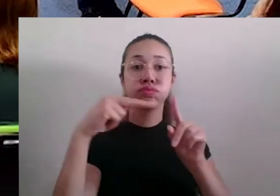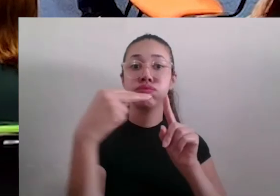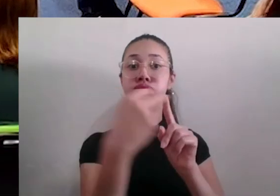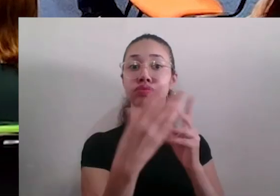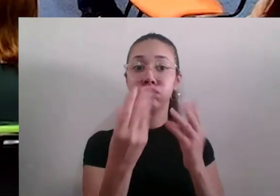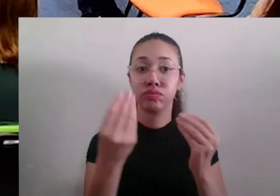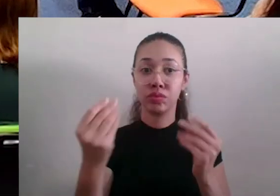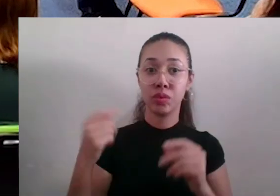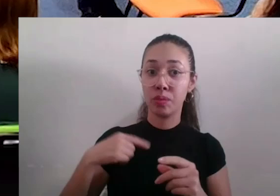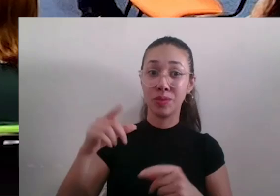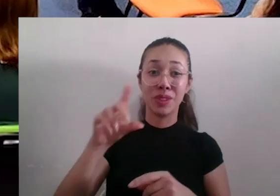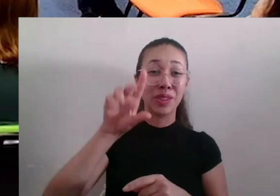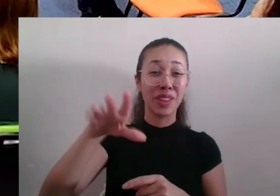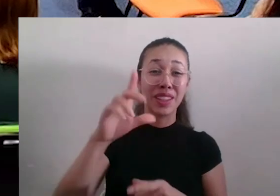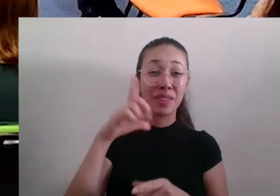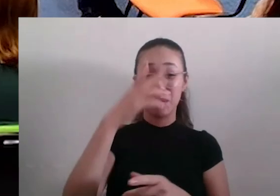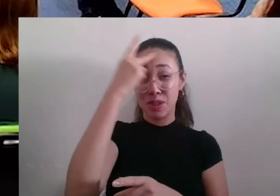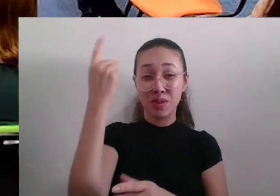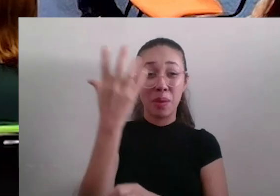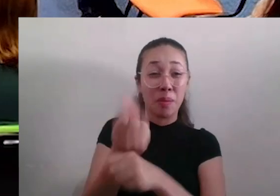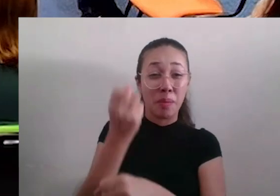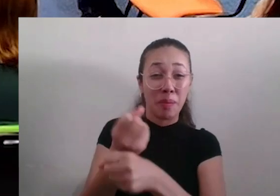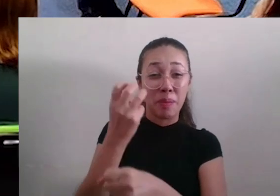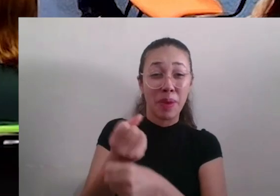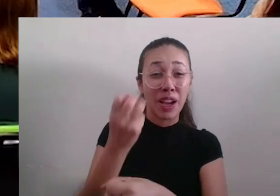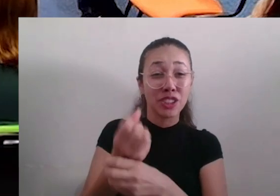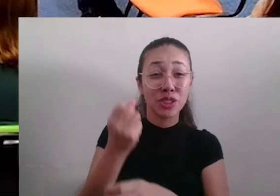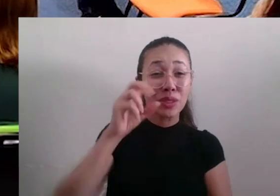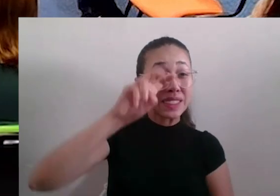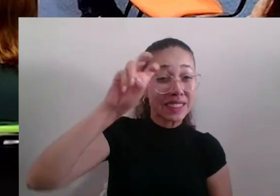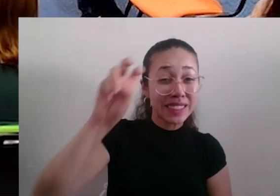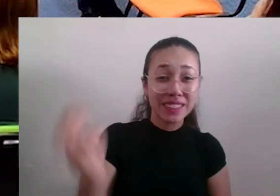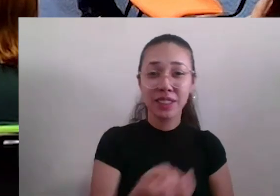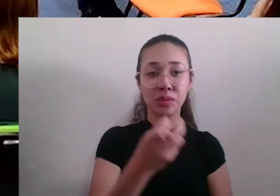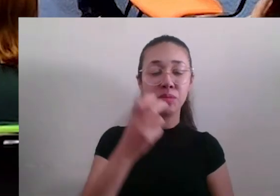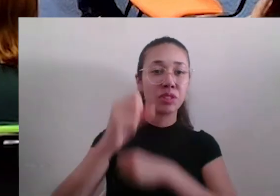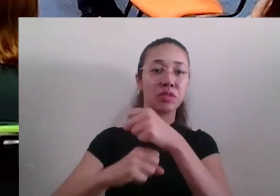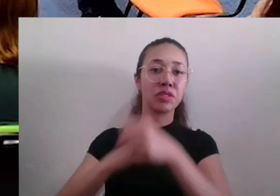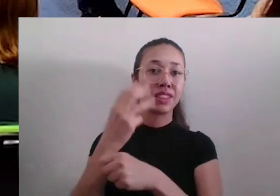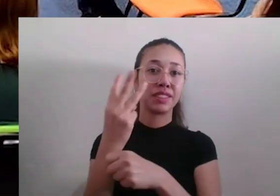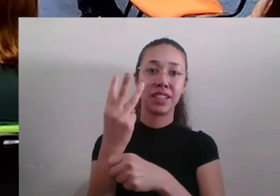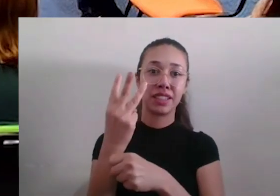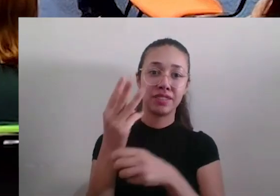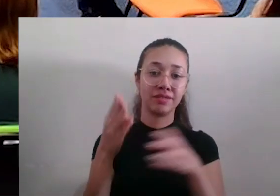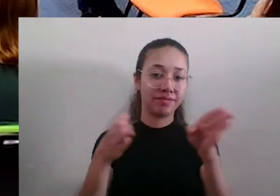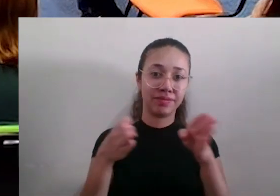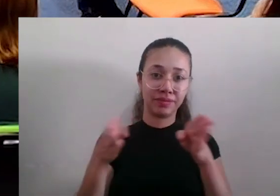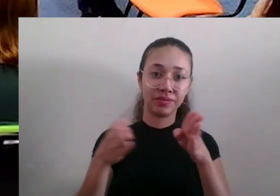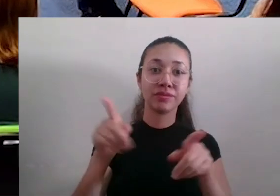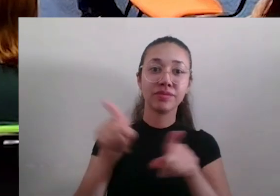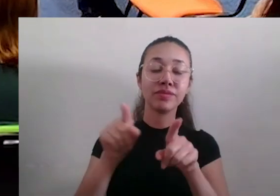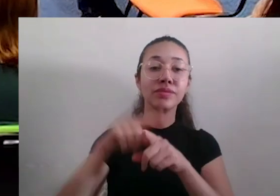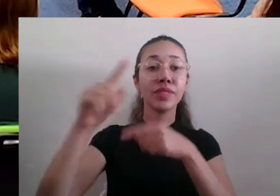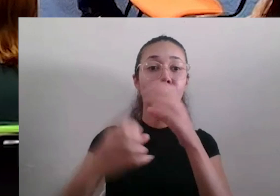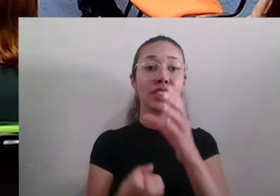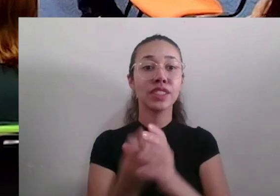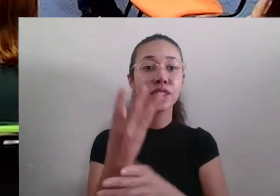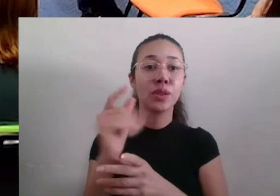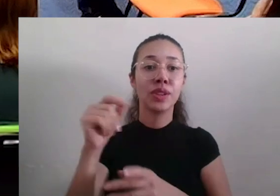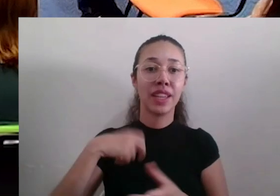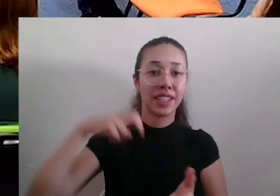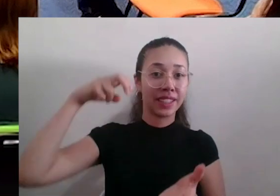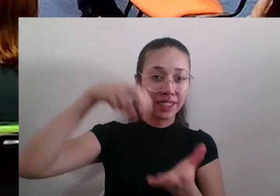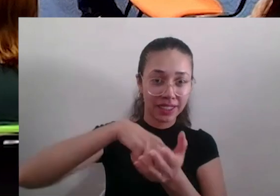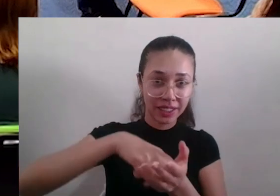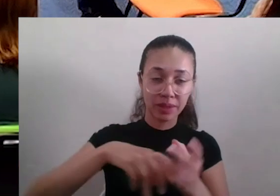3 anos em 2002 foram produzidos outros três projetos originais crime castigo tempo